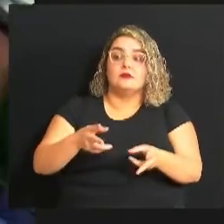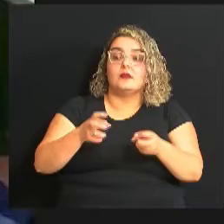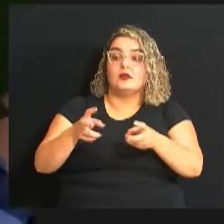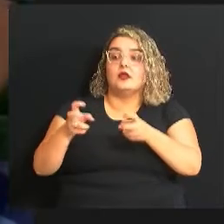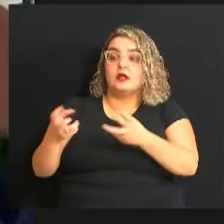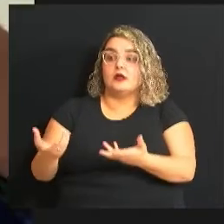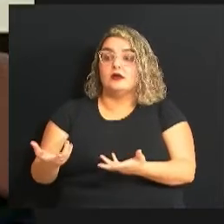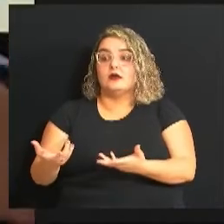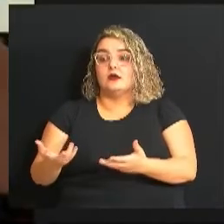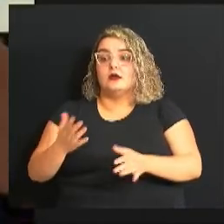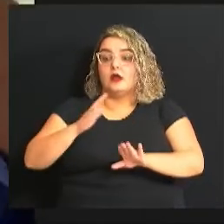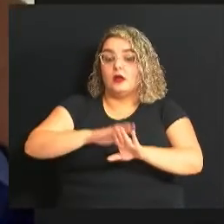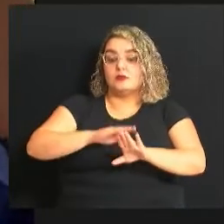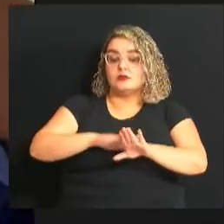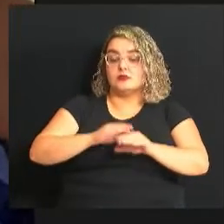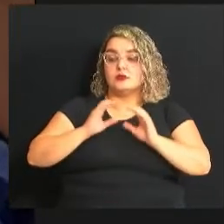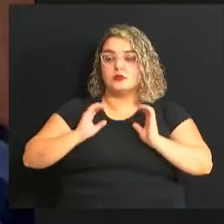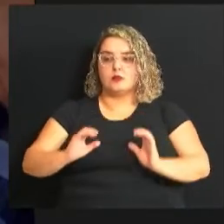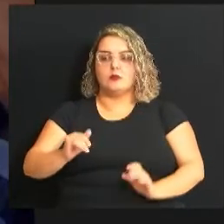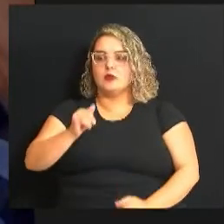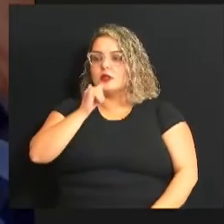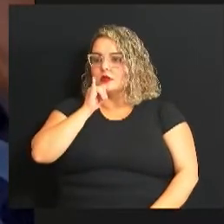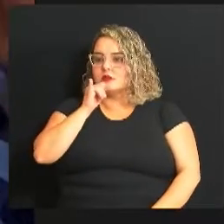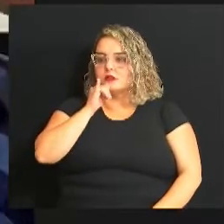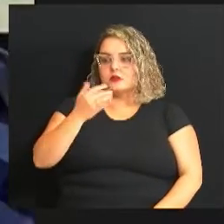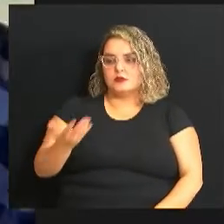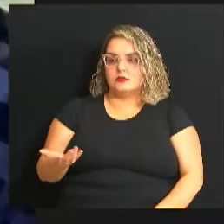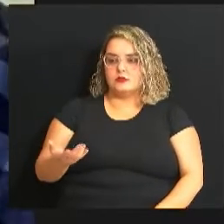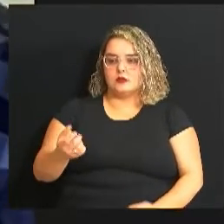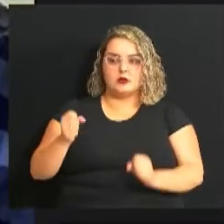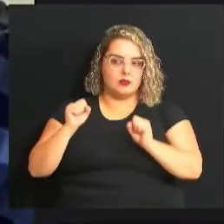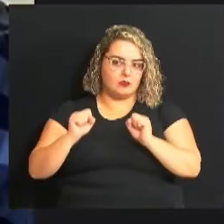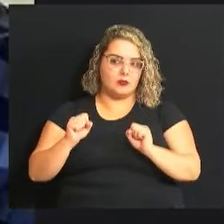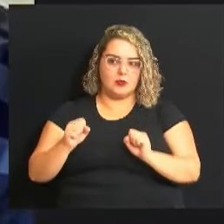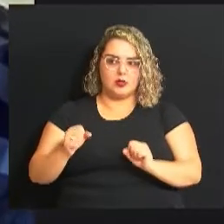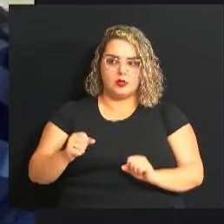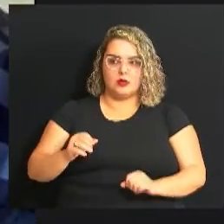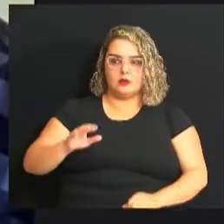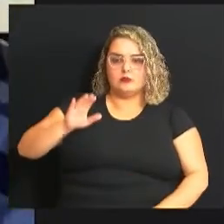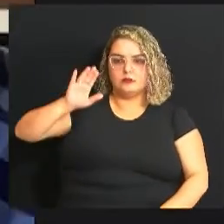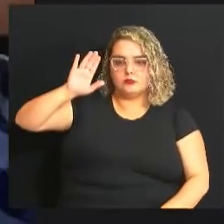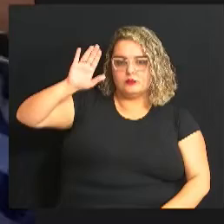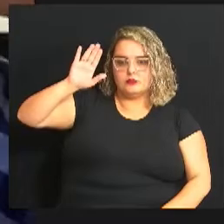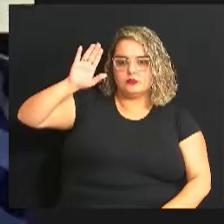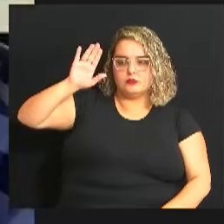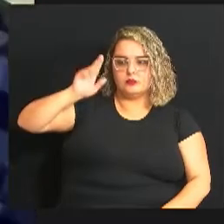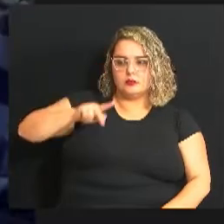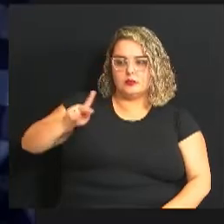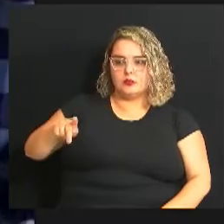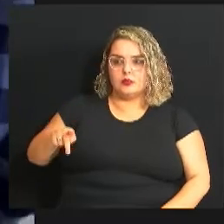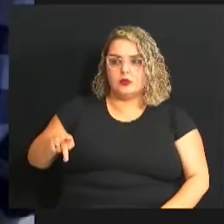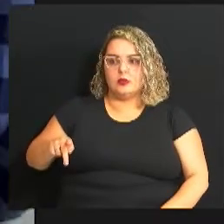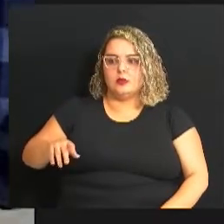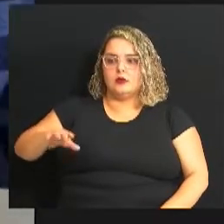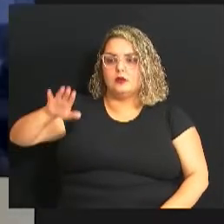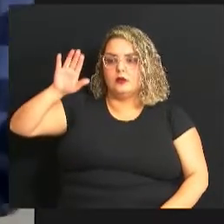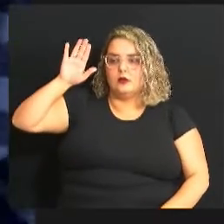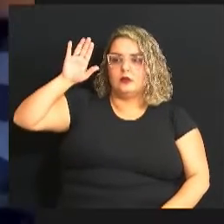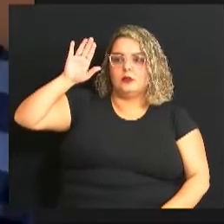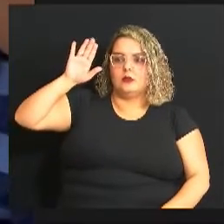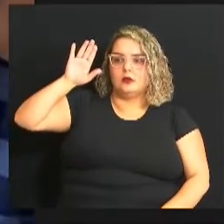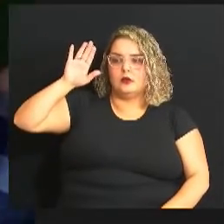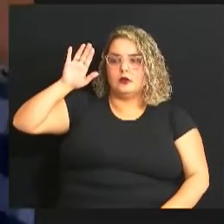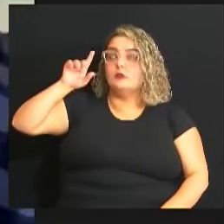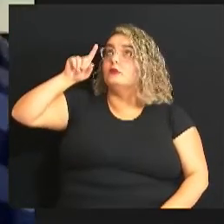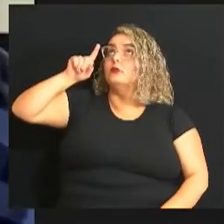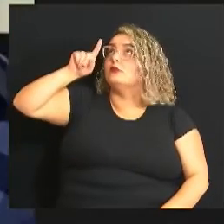função de um comportamento. Porque, por exemplo, eu posso levantar minha mão para chamar um professor ou posso levantar minha mão para apontar para o